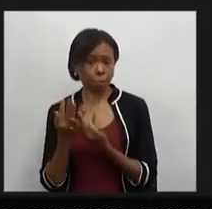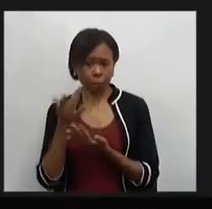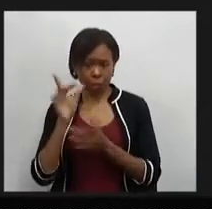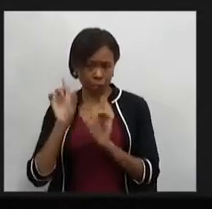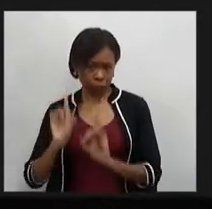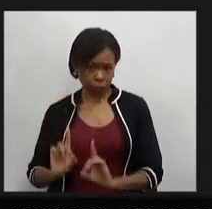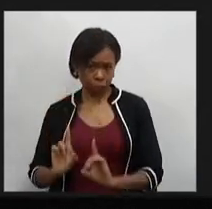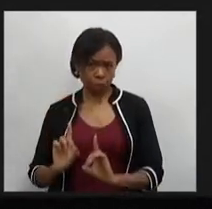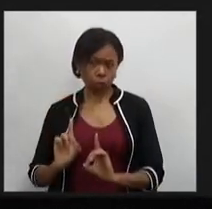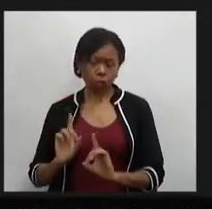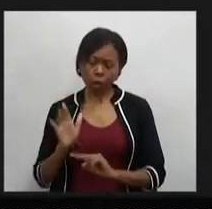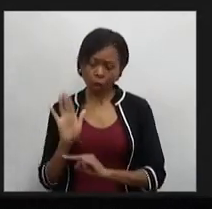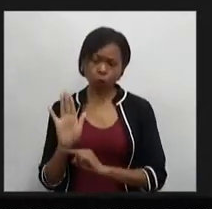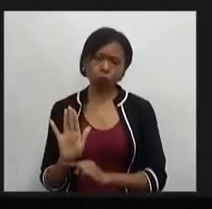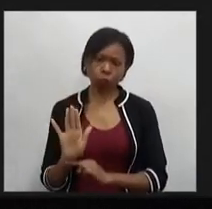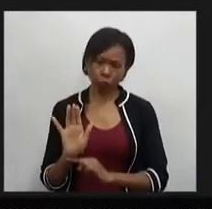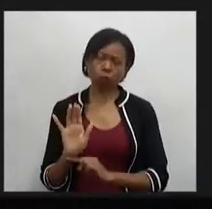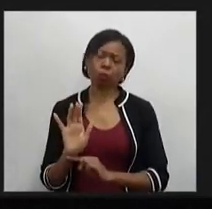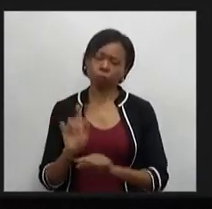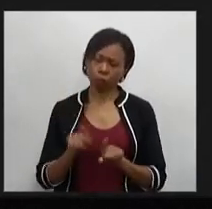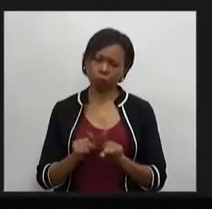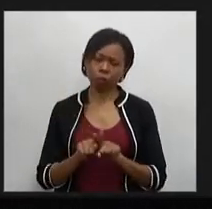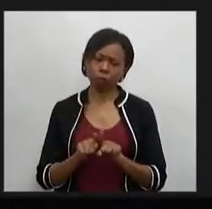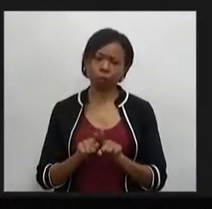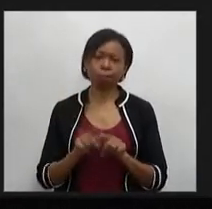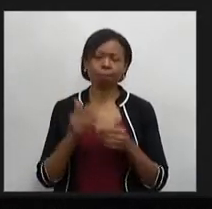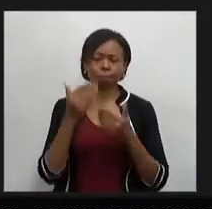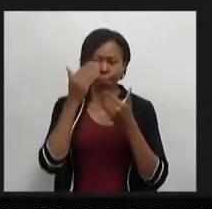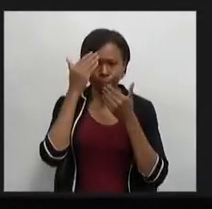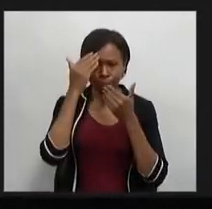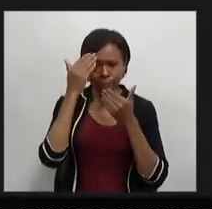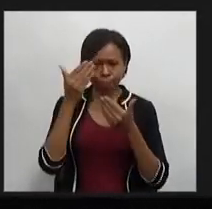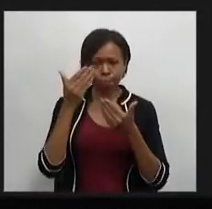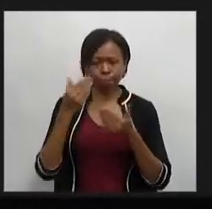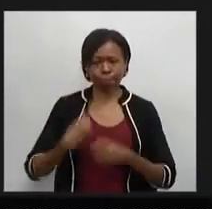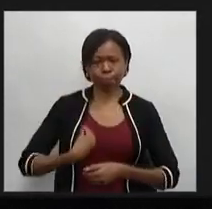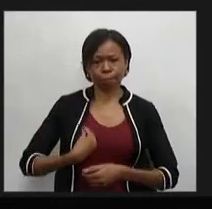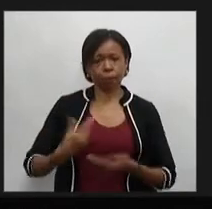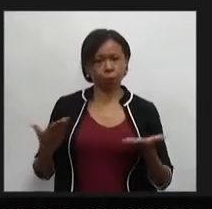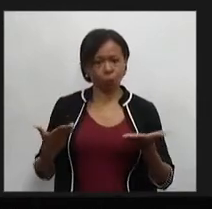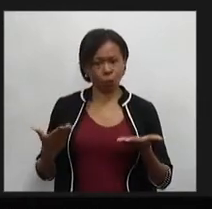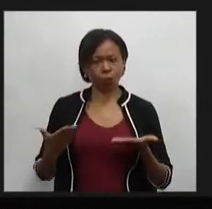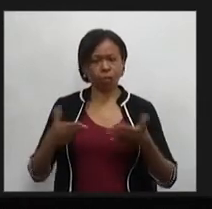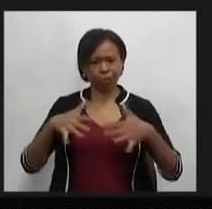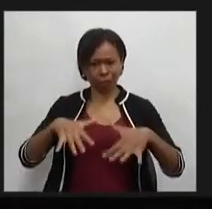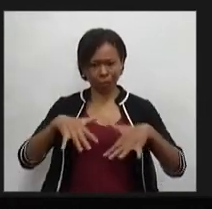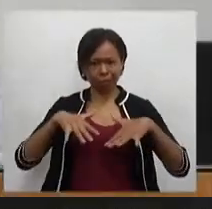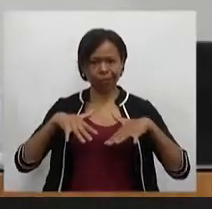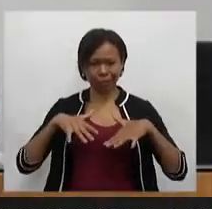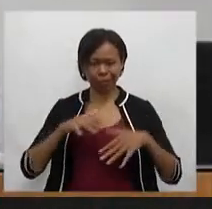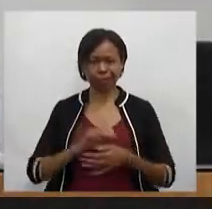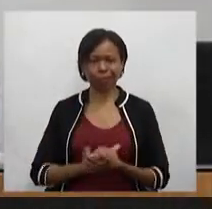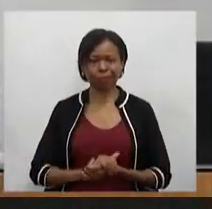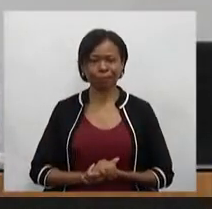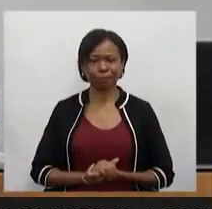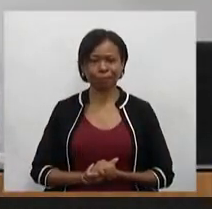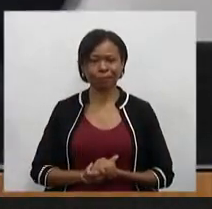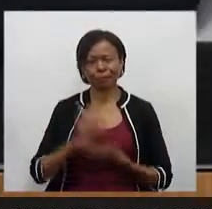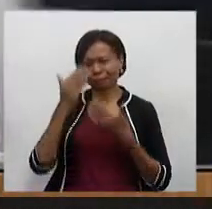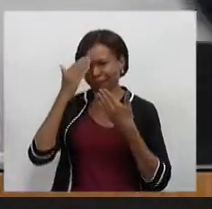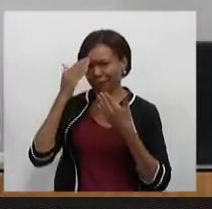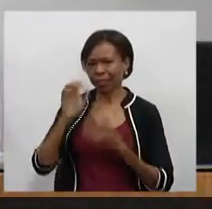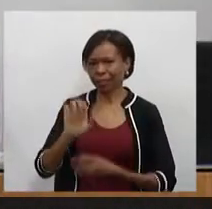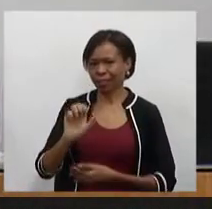vez agradecer o convite para participar dessa audiência pública. Obrigado e bom trabalho a todos. Muito obrigado,